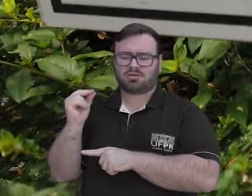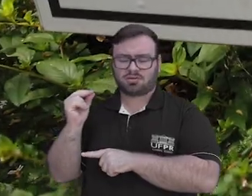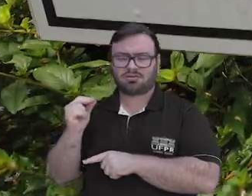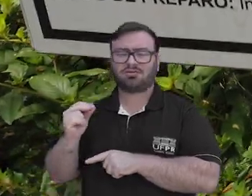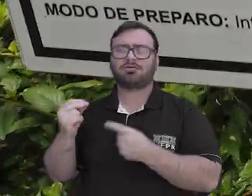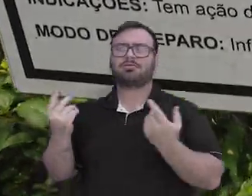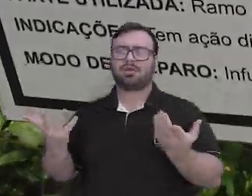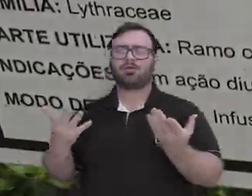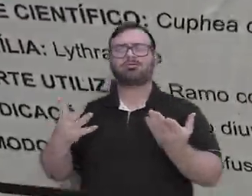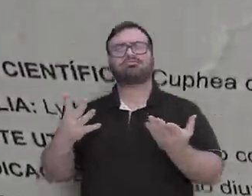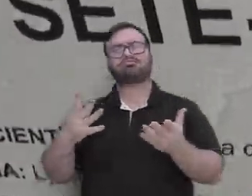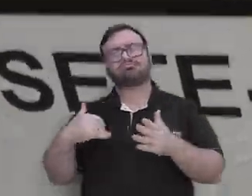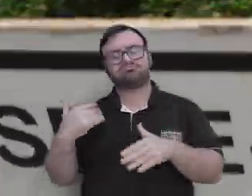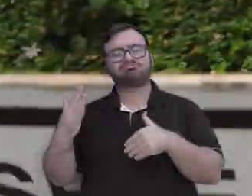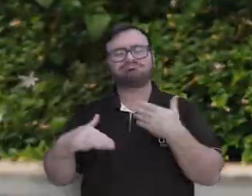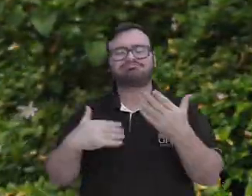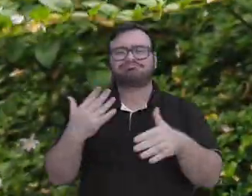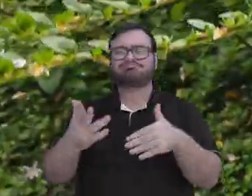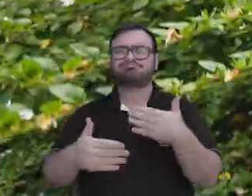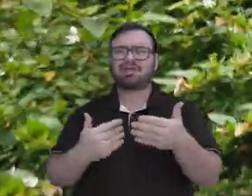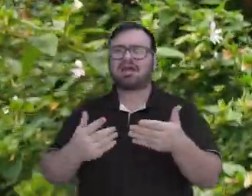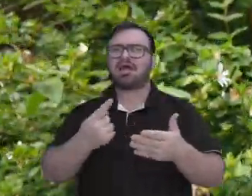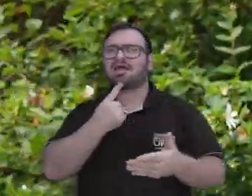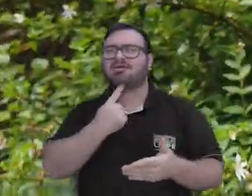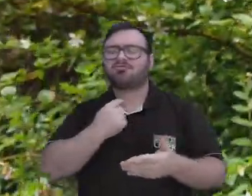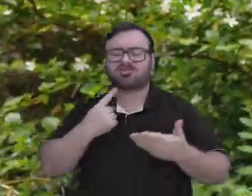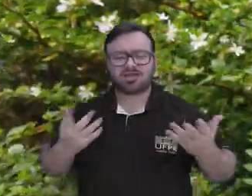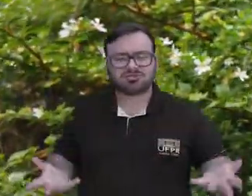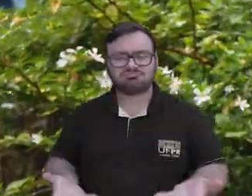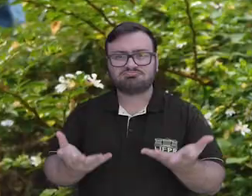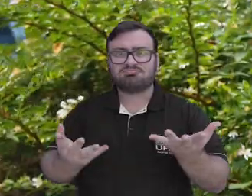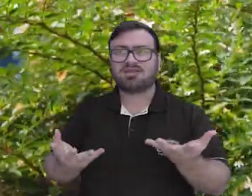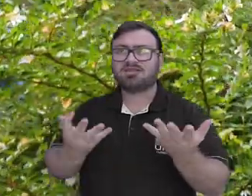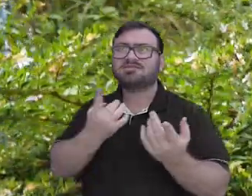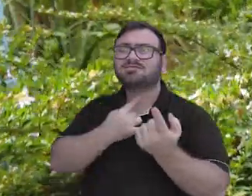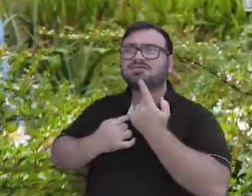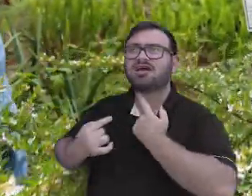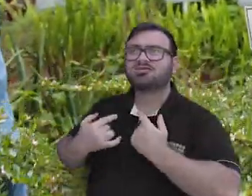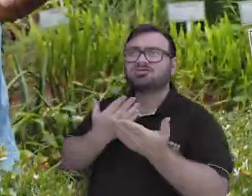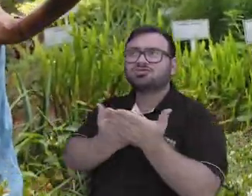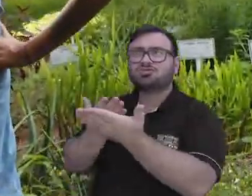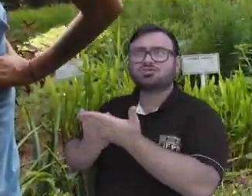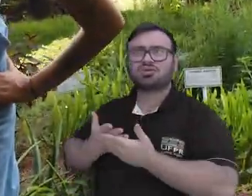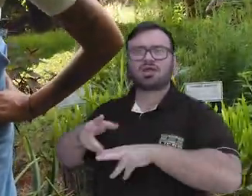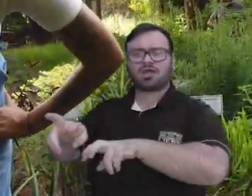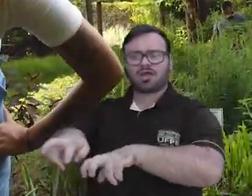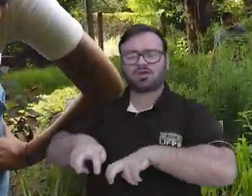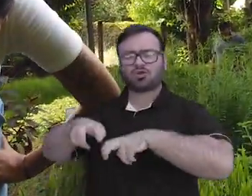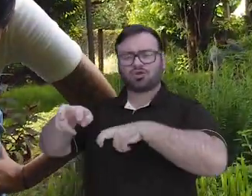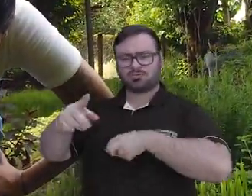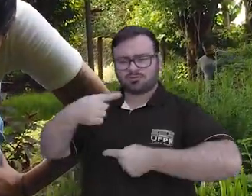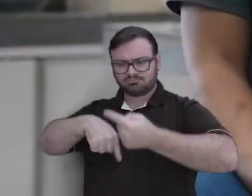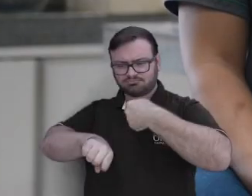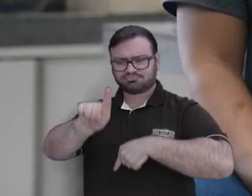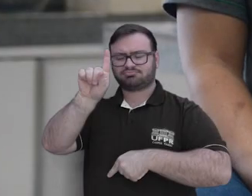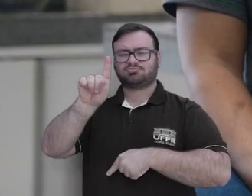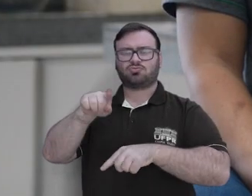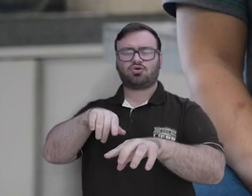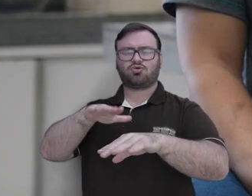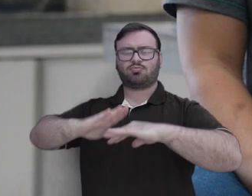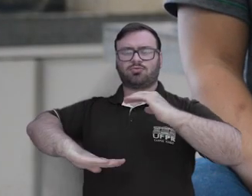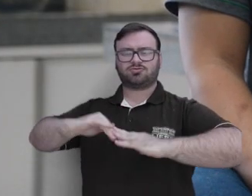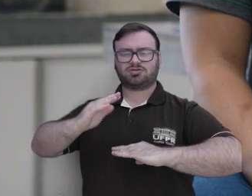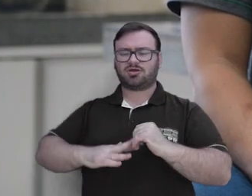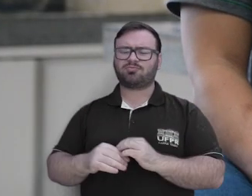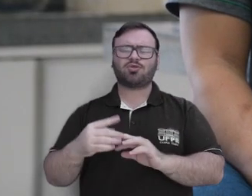Então, a partir daí foi despertando o interesse de fazer a faculdade de agronomia e se tornar um profissional.